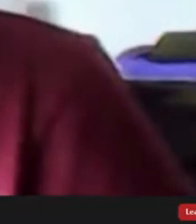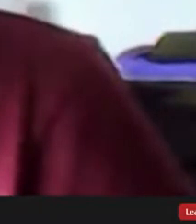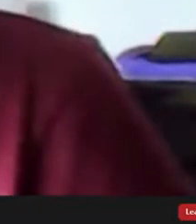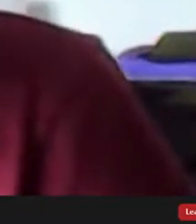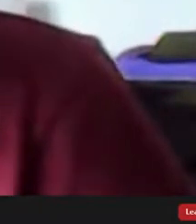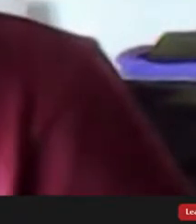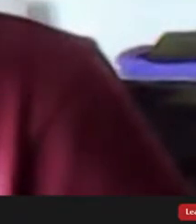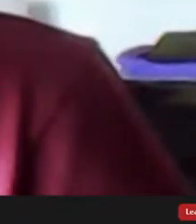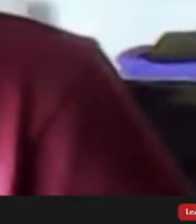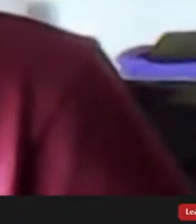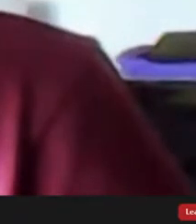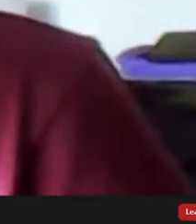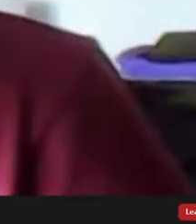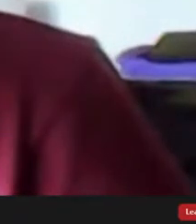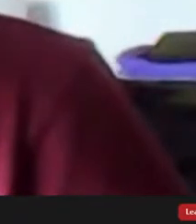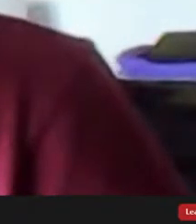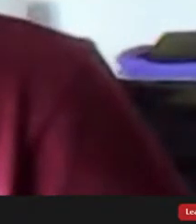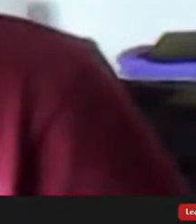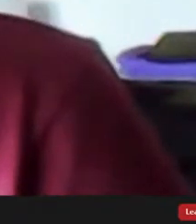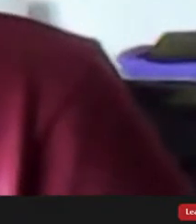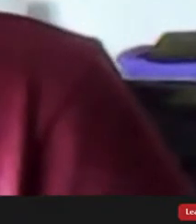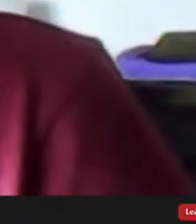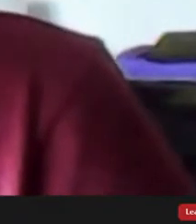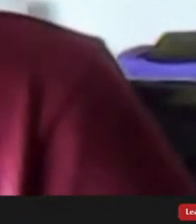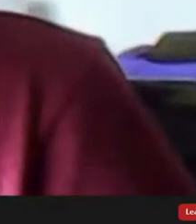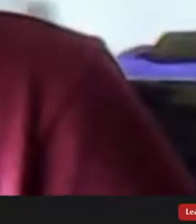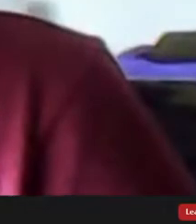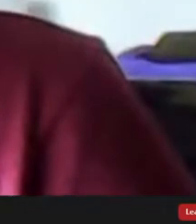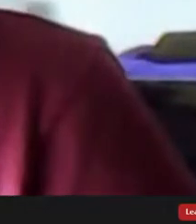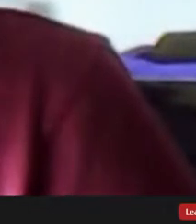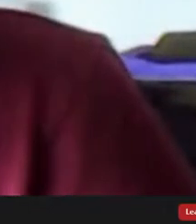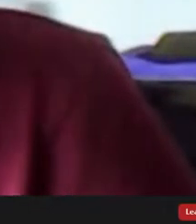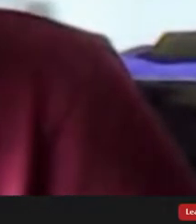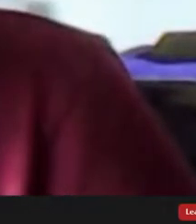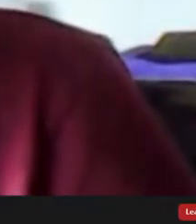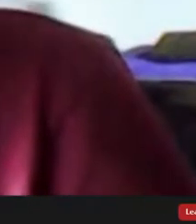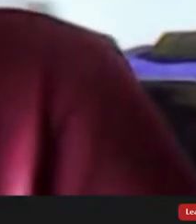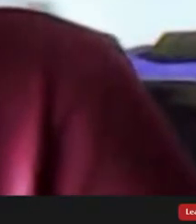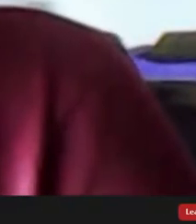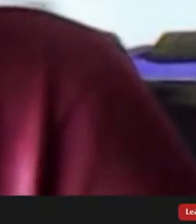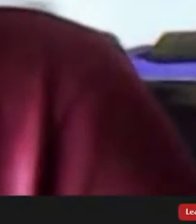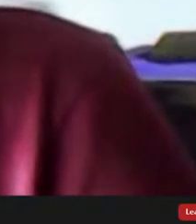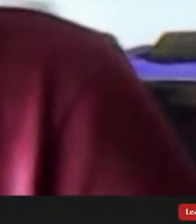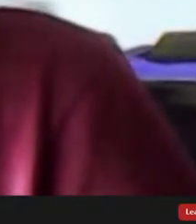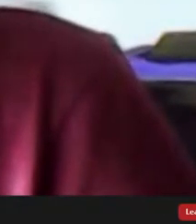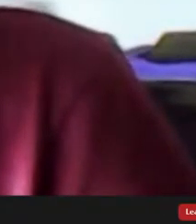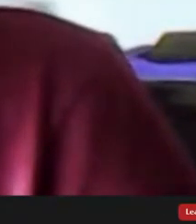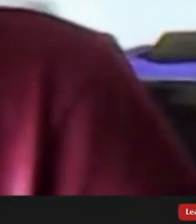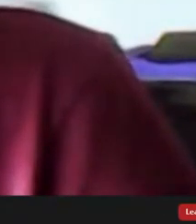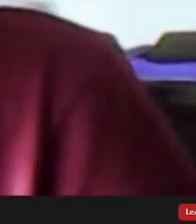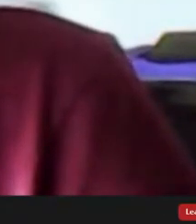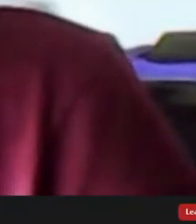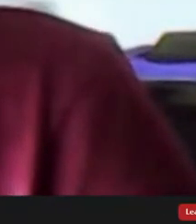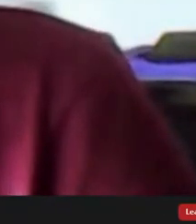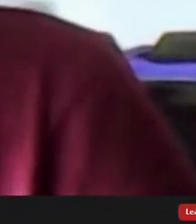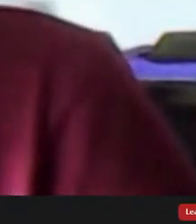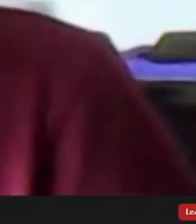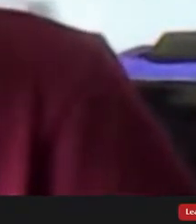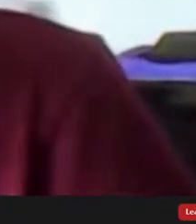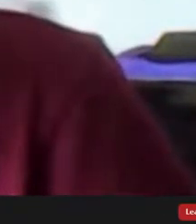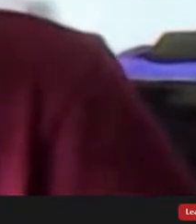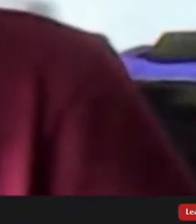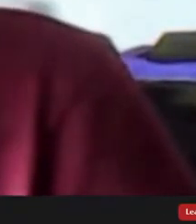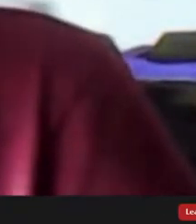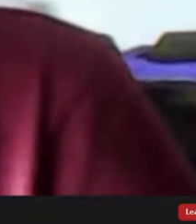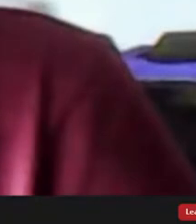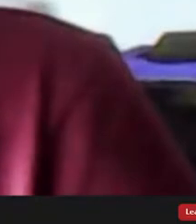está enfrentando ainda um período muito atípico, em decorrência da pandemia, que nos colocou uma série de